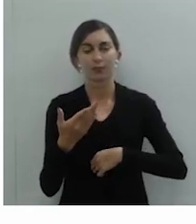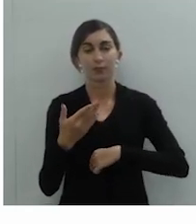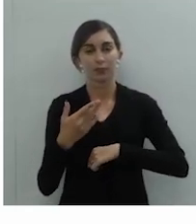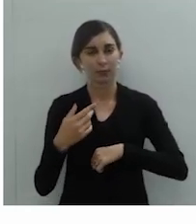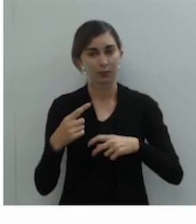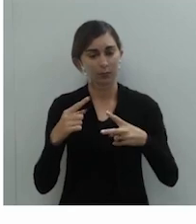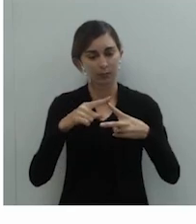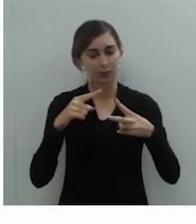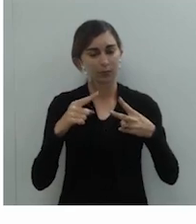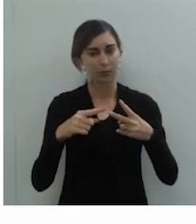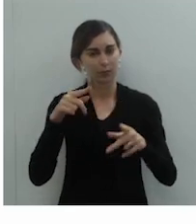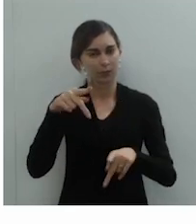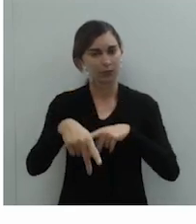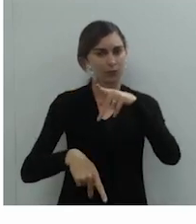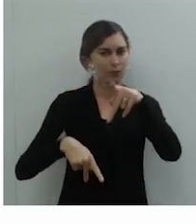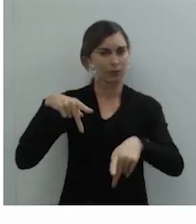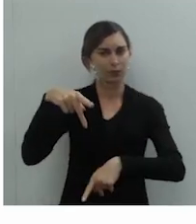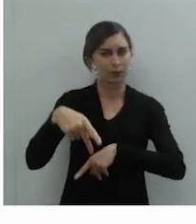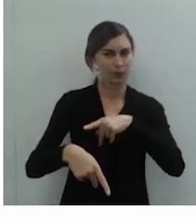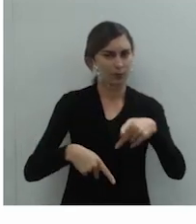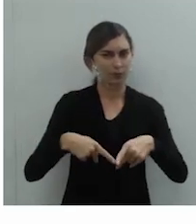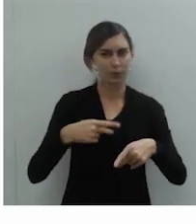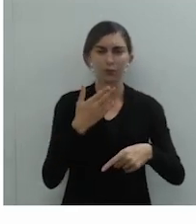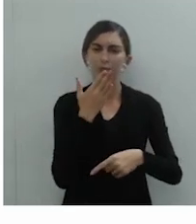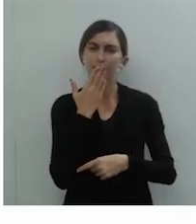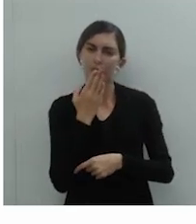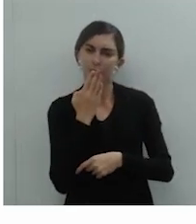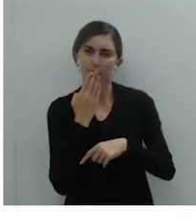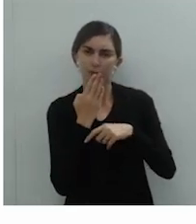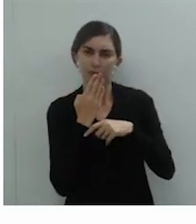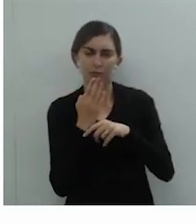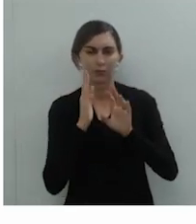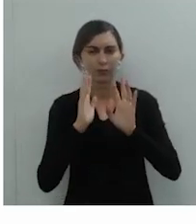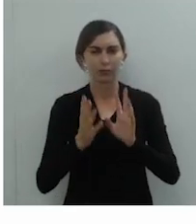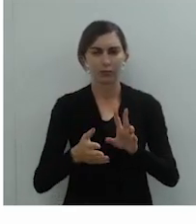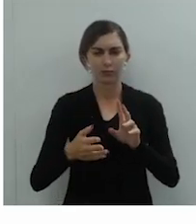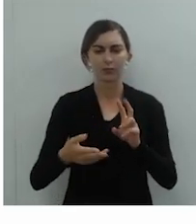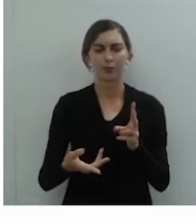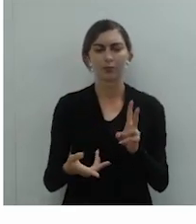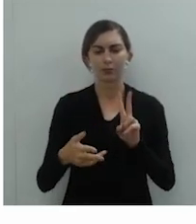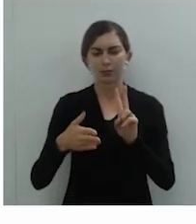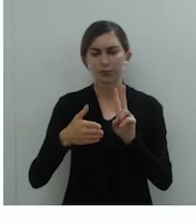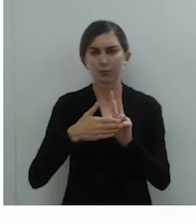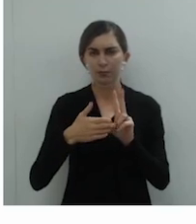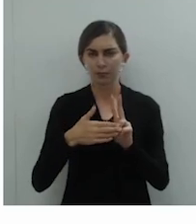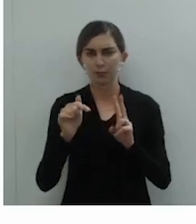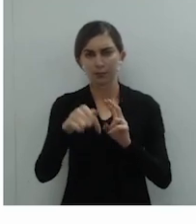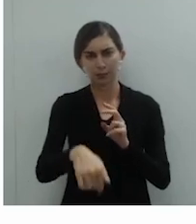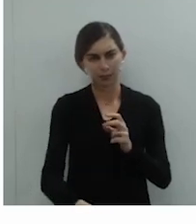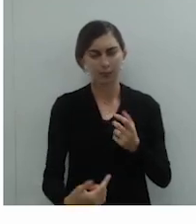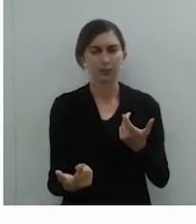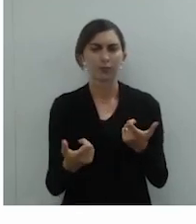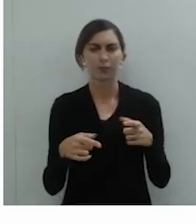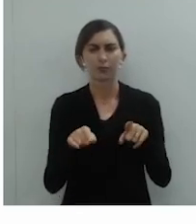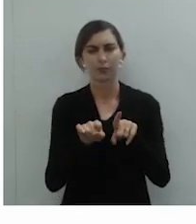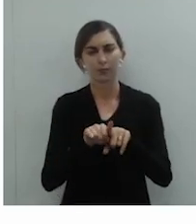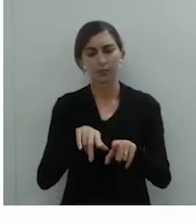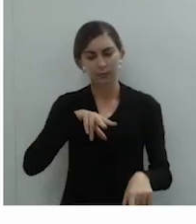dois povos: os povos indígenas, que já estavam aqui, e